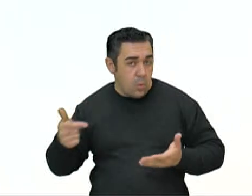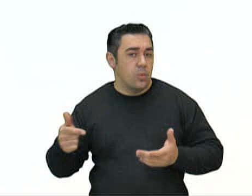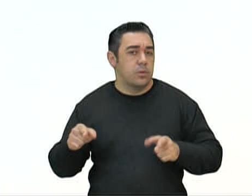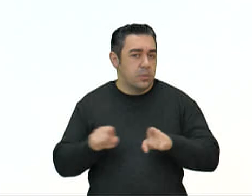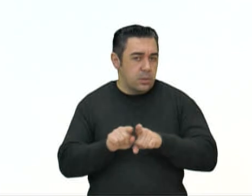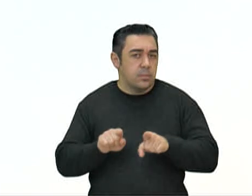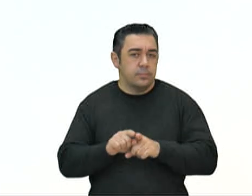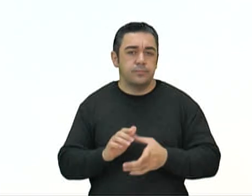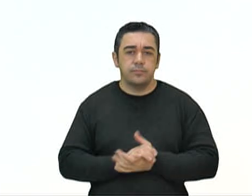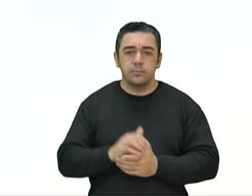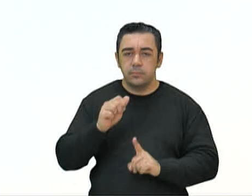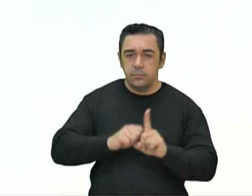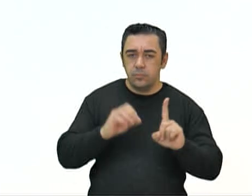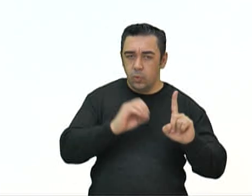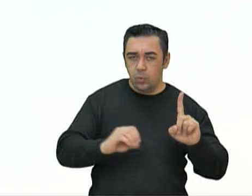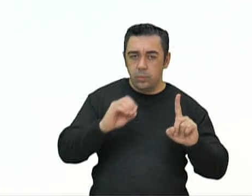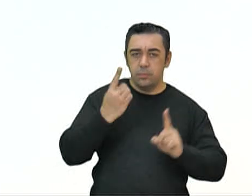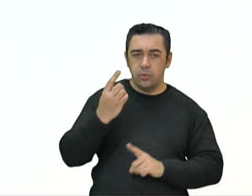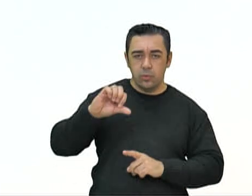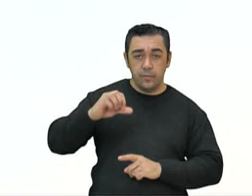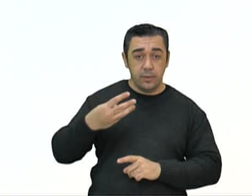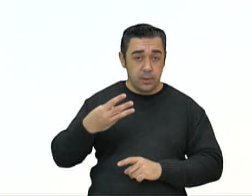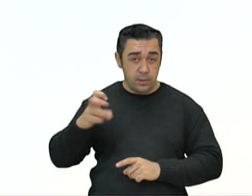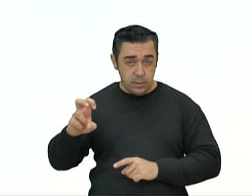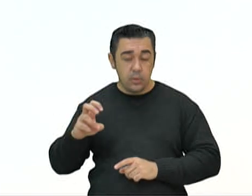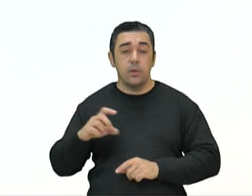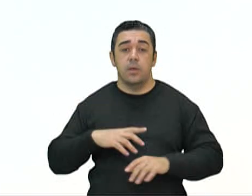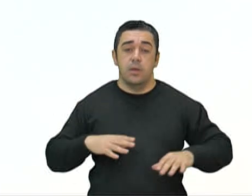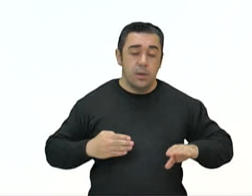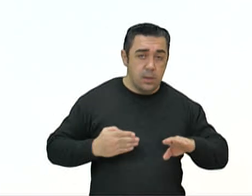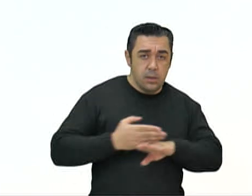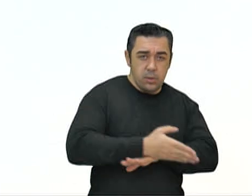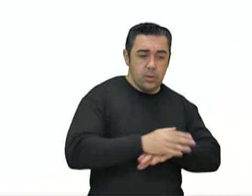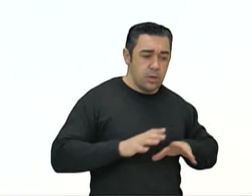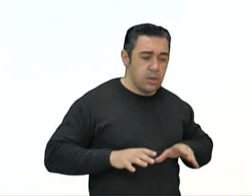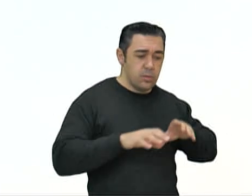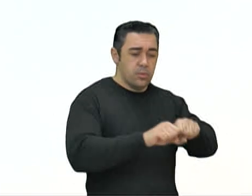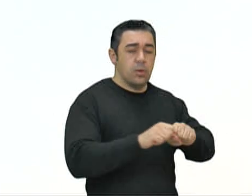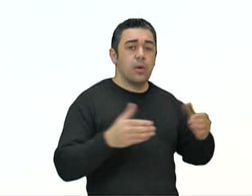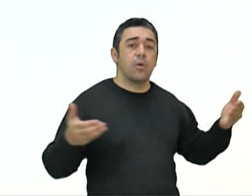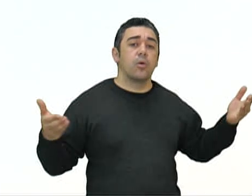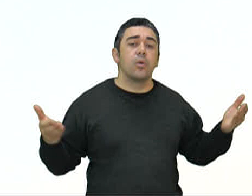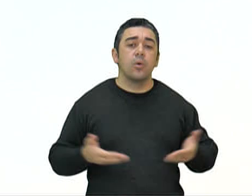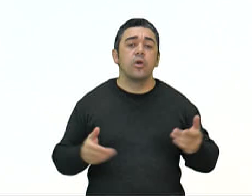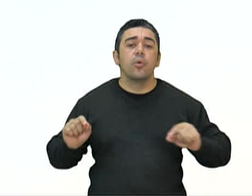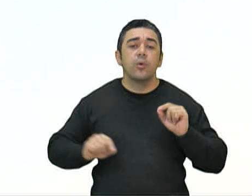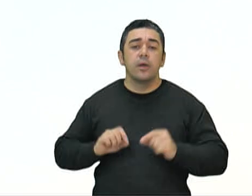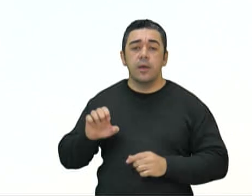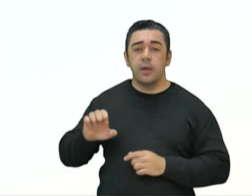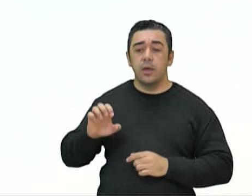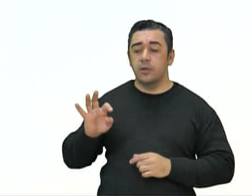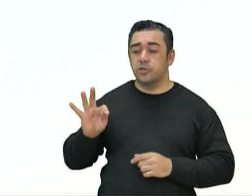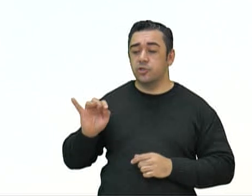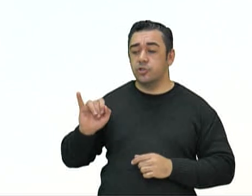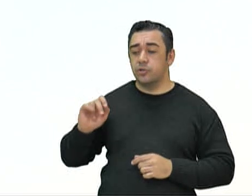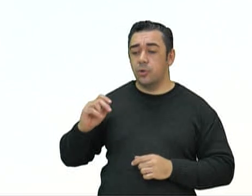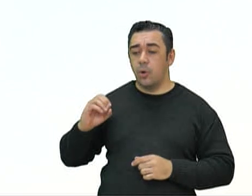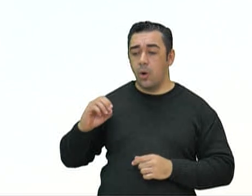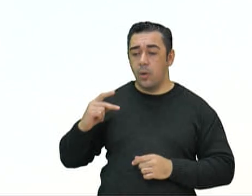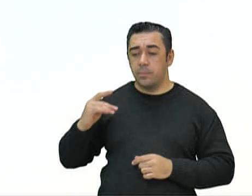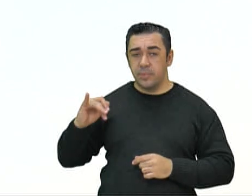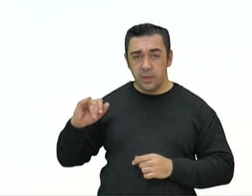Então, outubro de 35, a Itália invadiu a região onde hoje é a Etiópia, no nordeste da